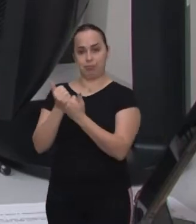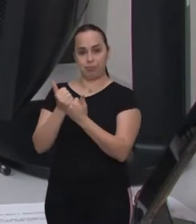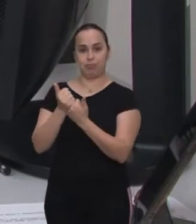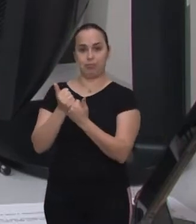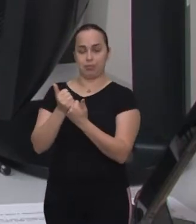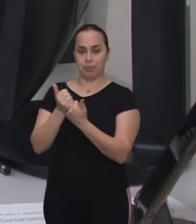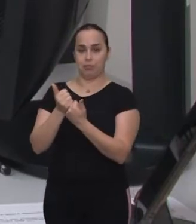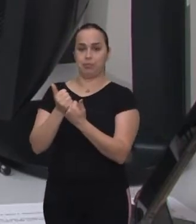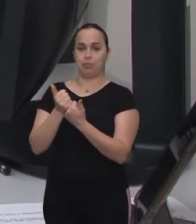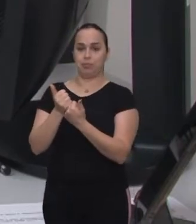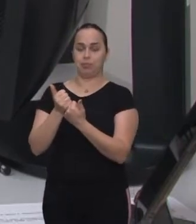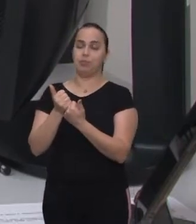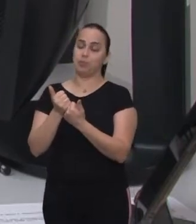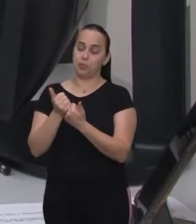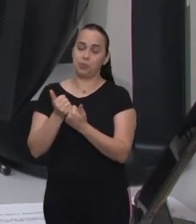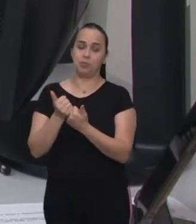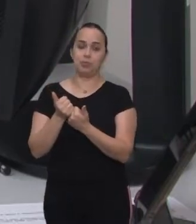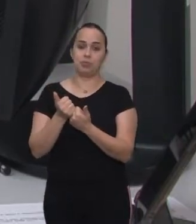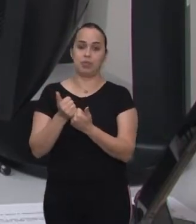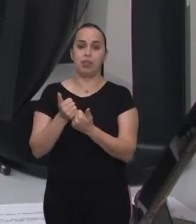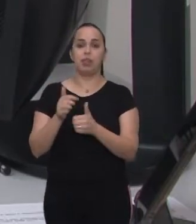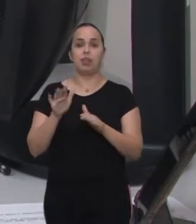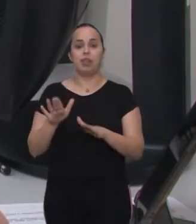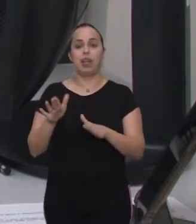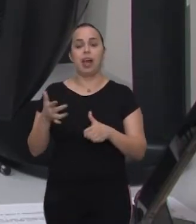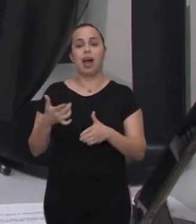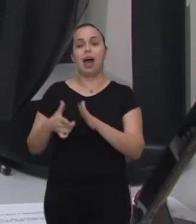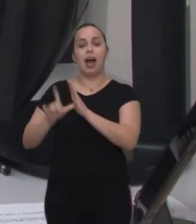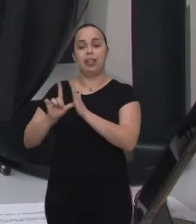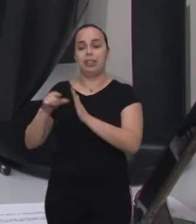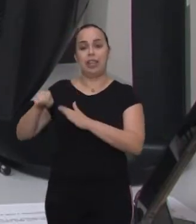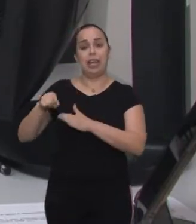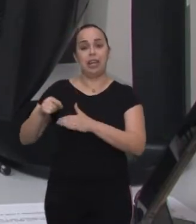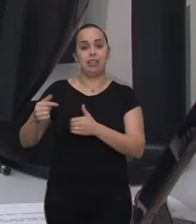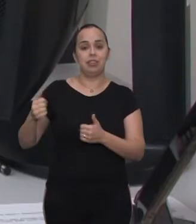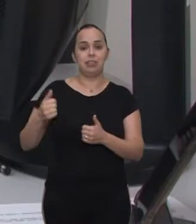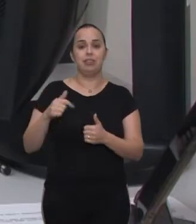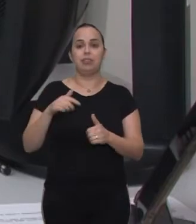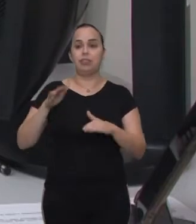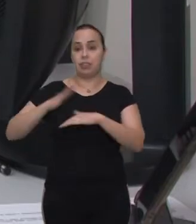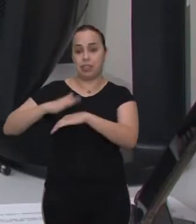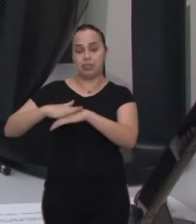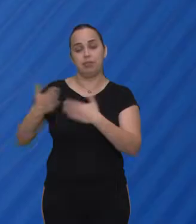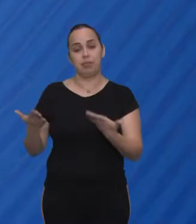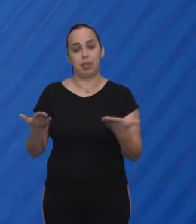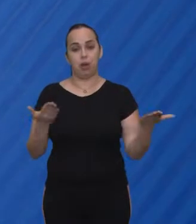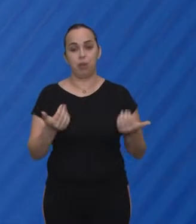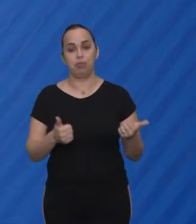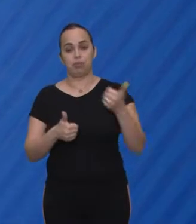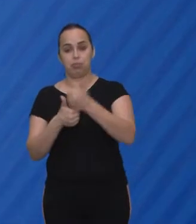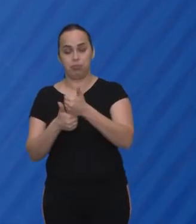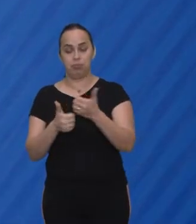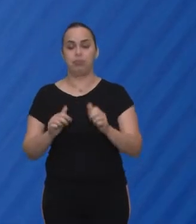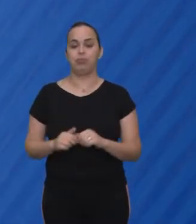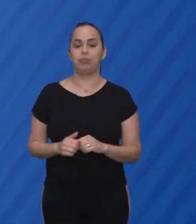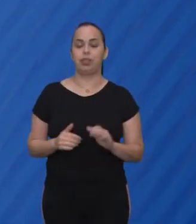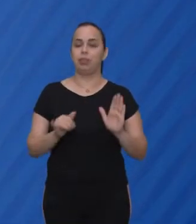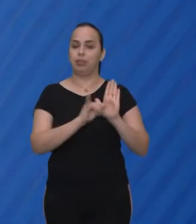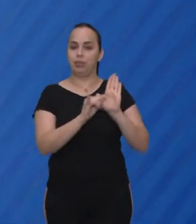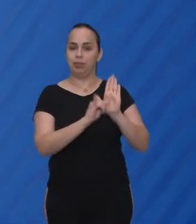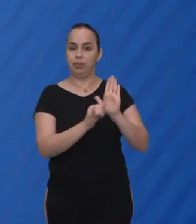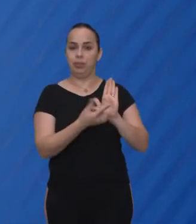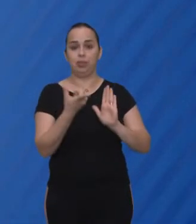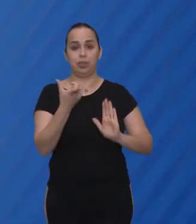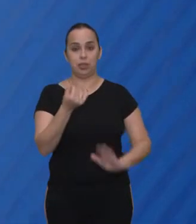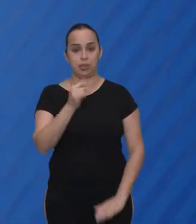auxiliares na ver auxiliares executando Essas funções que outrora eram exercidas por esses assessores ainda segundo o edital